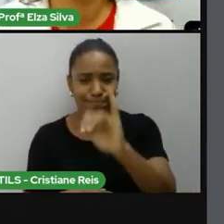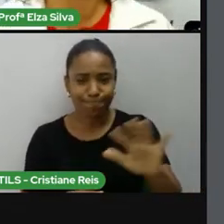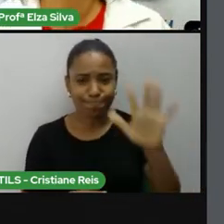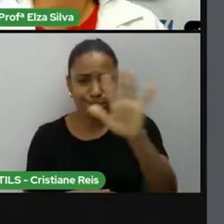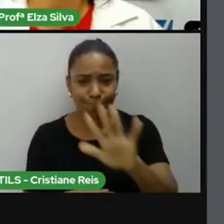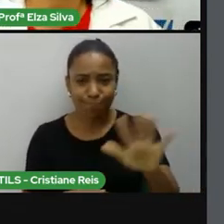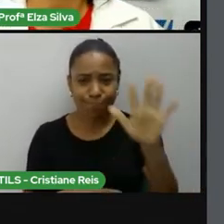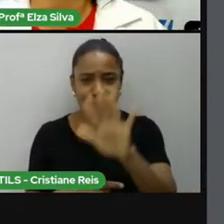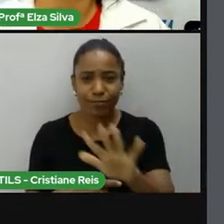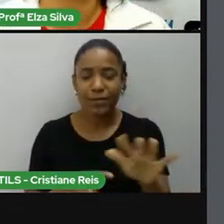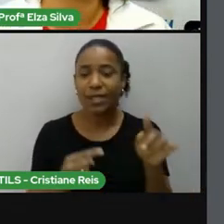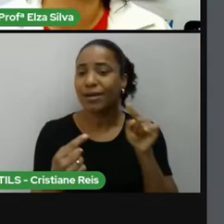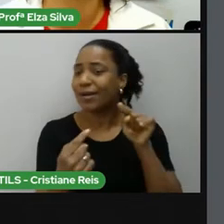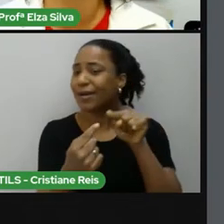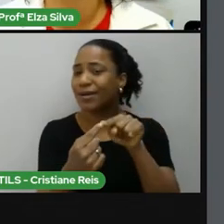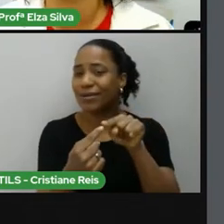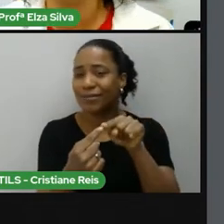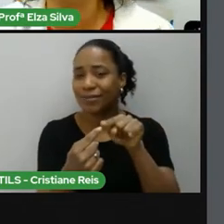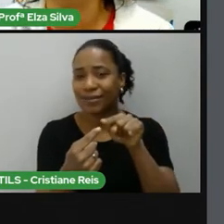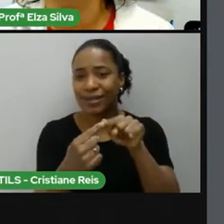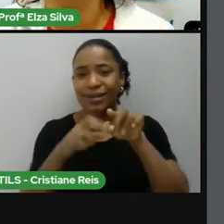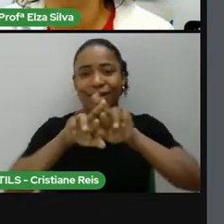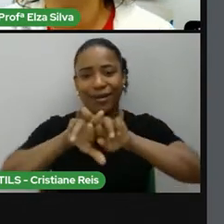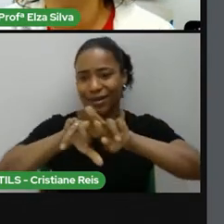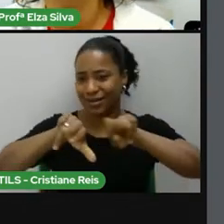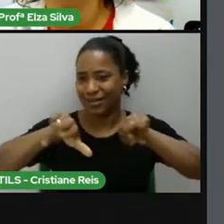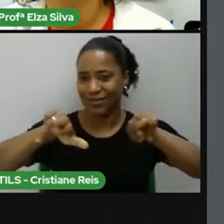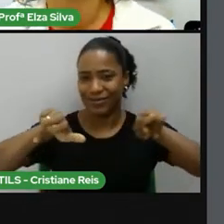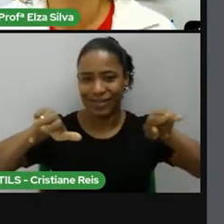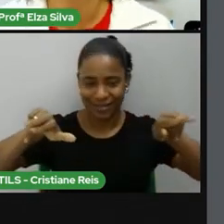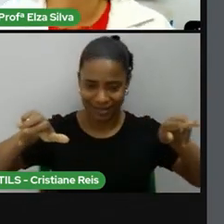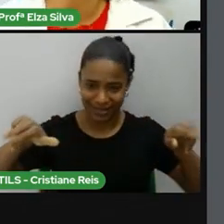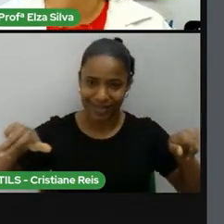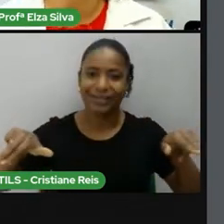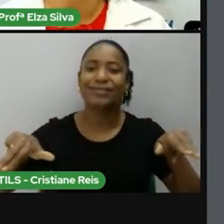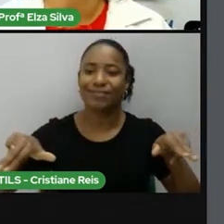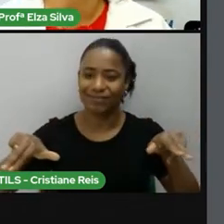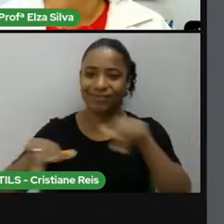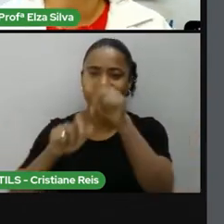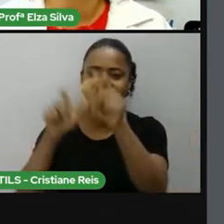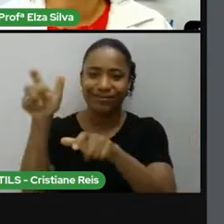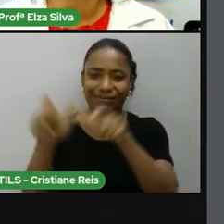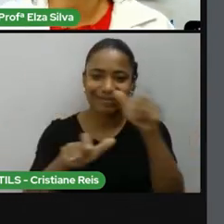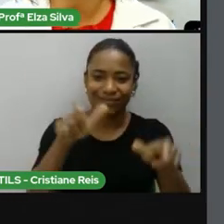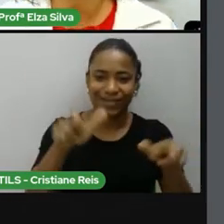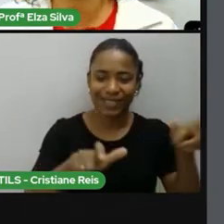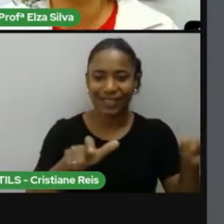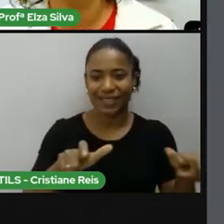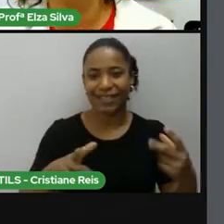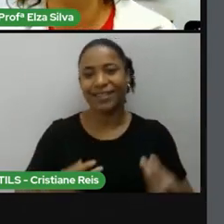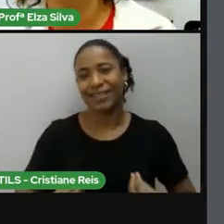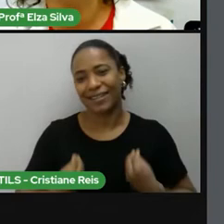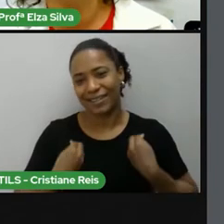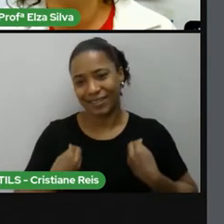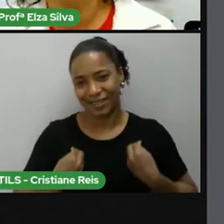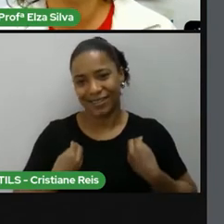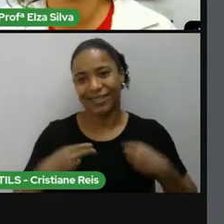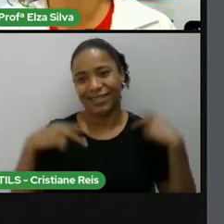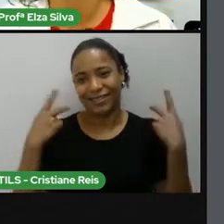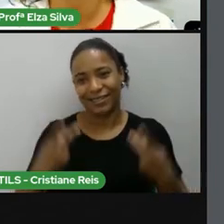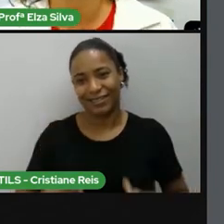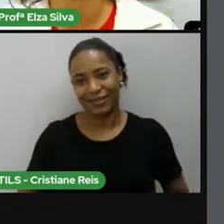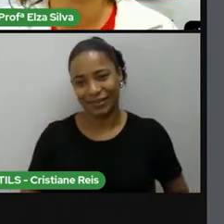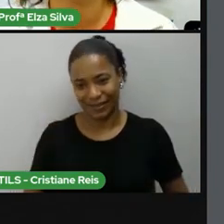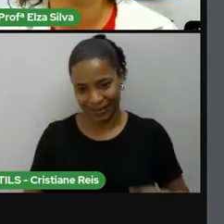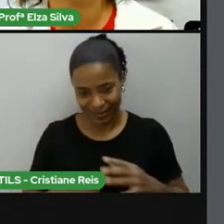a diversidade que é natural dos seres humanos e a beleza que